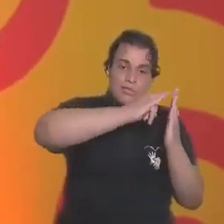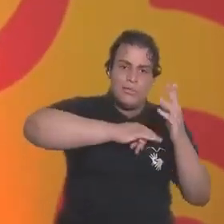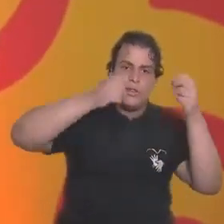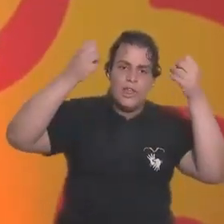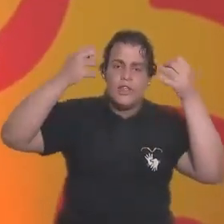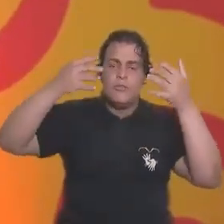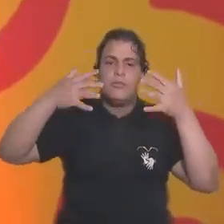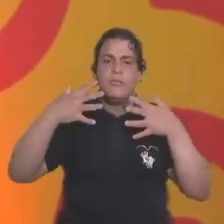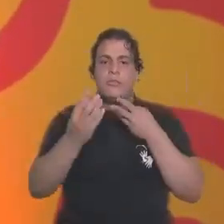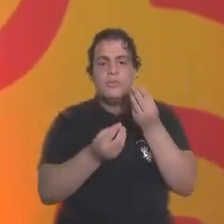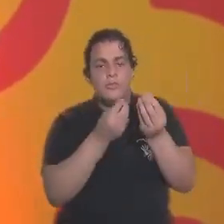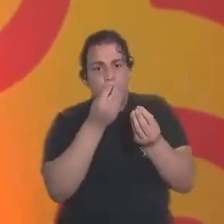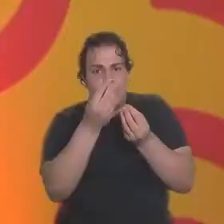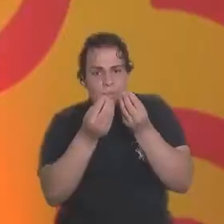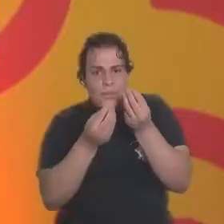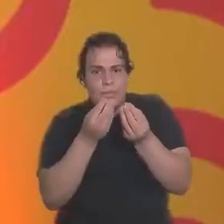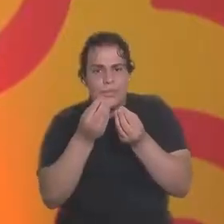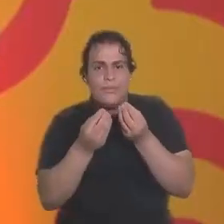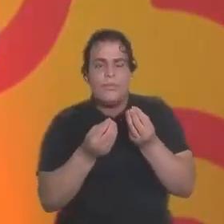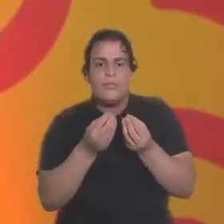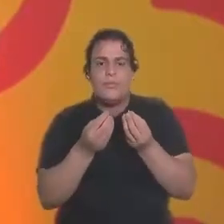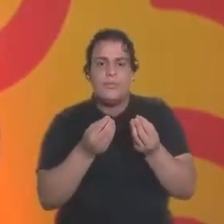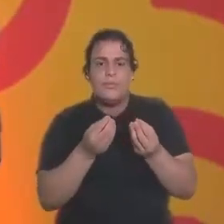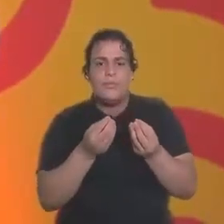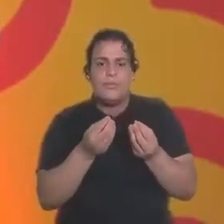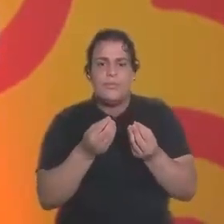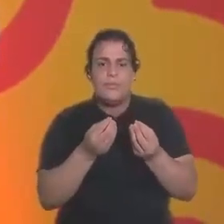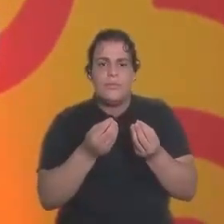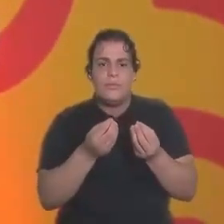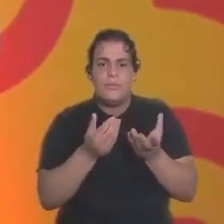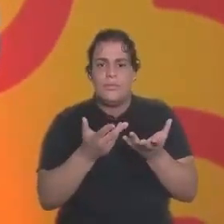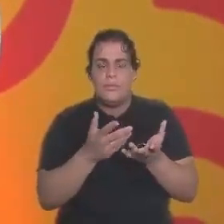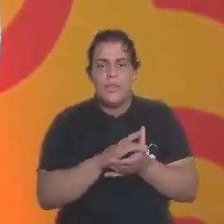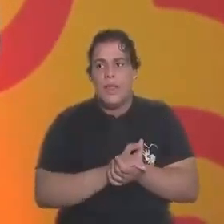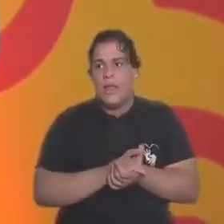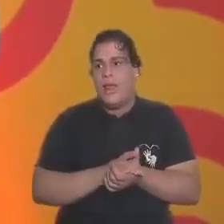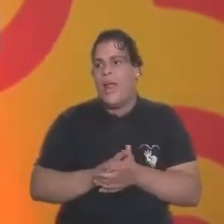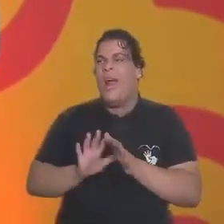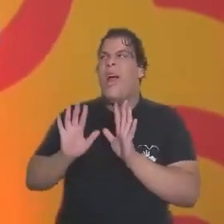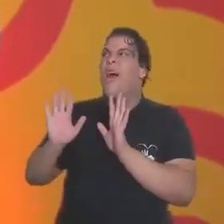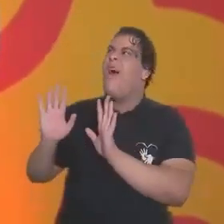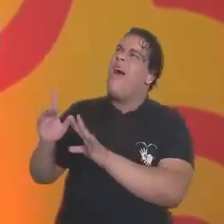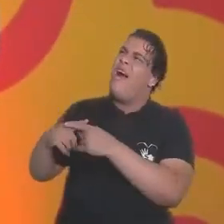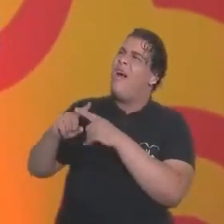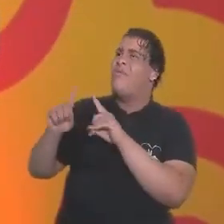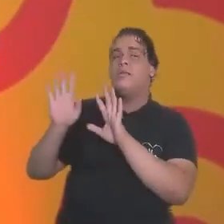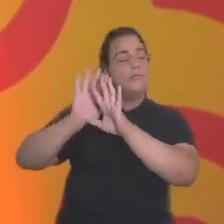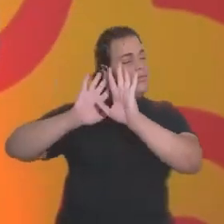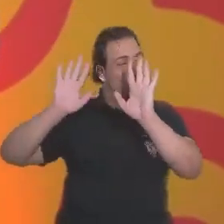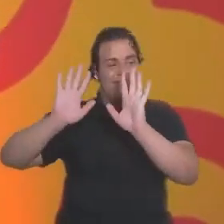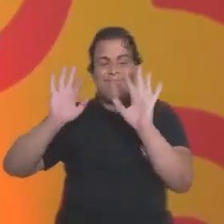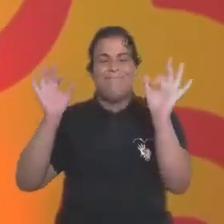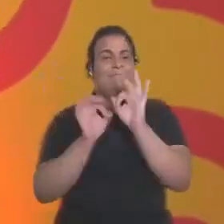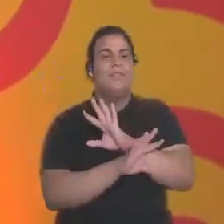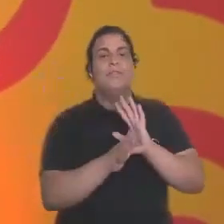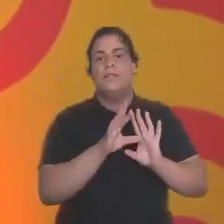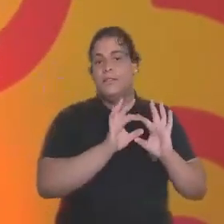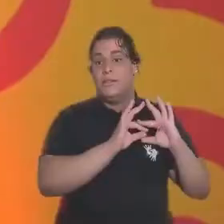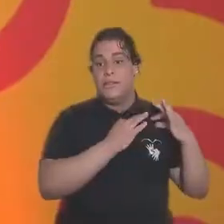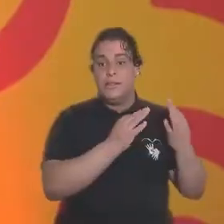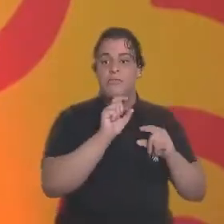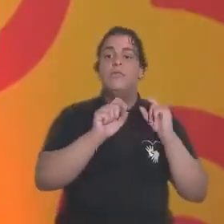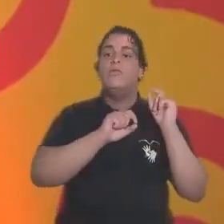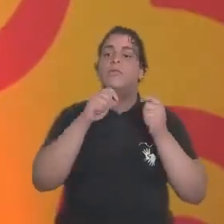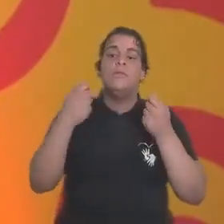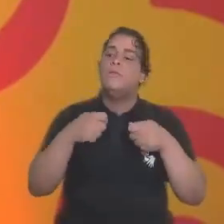te explica como você acaba com a objeção, você acaba com a desculpa para não fazer. É simples. O que